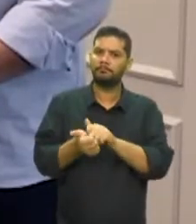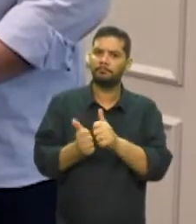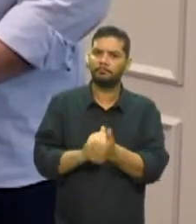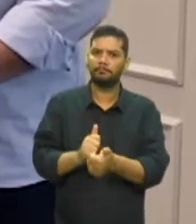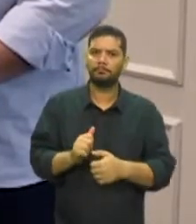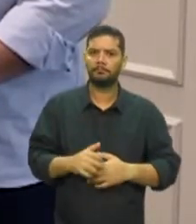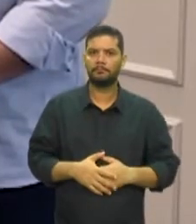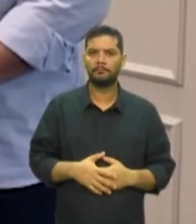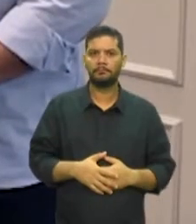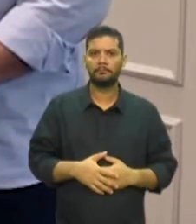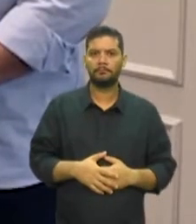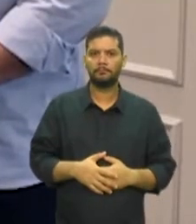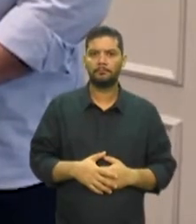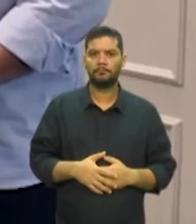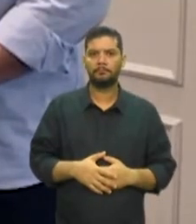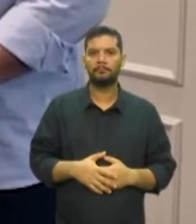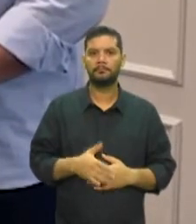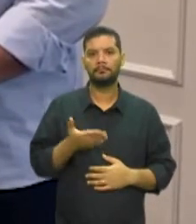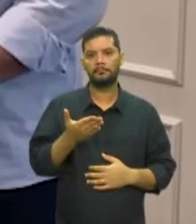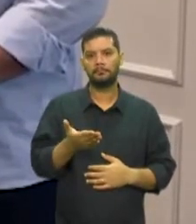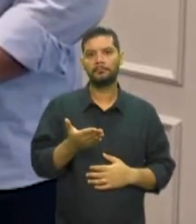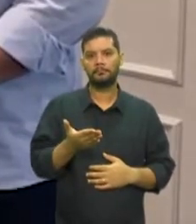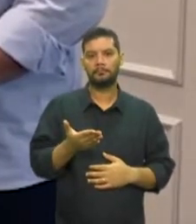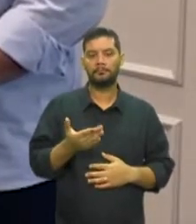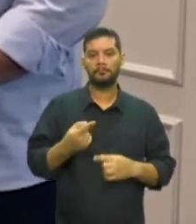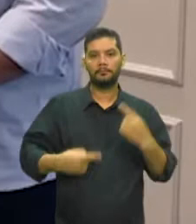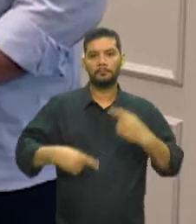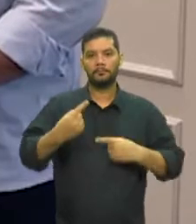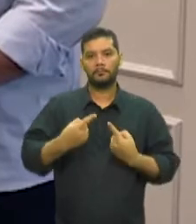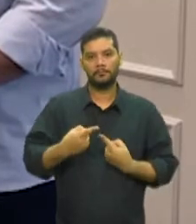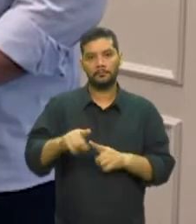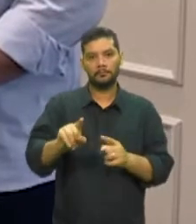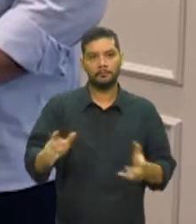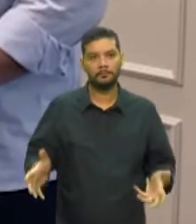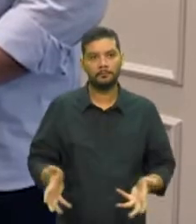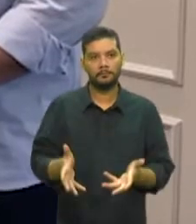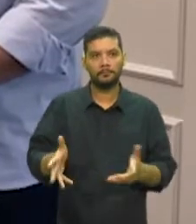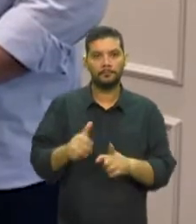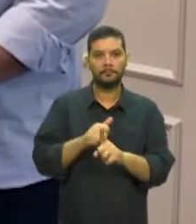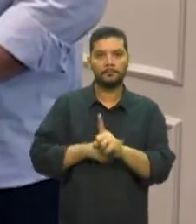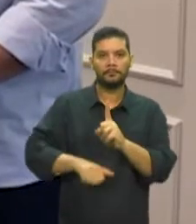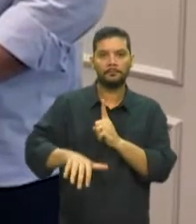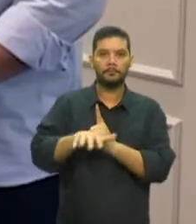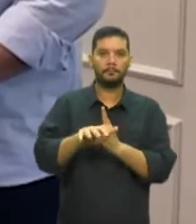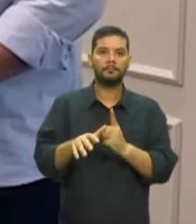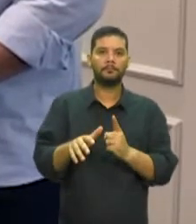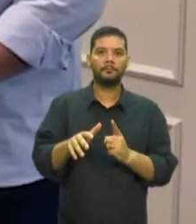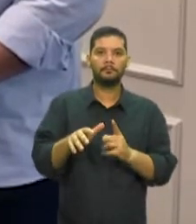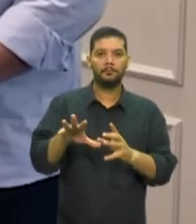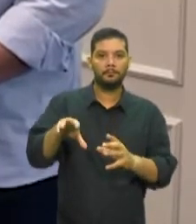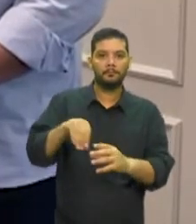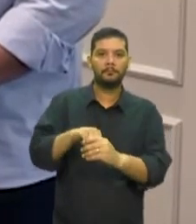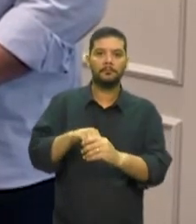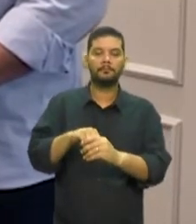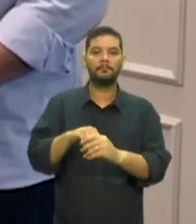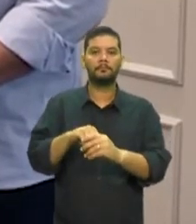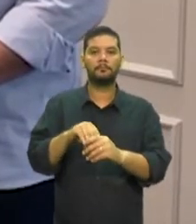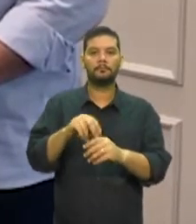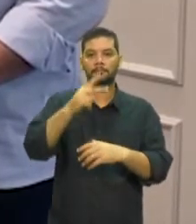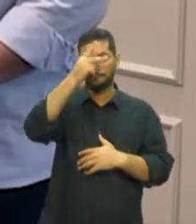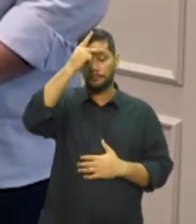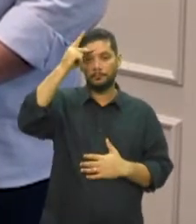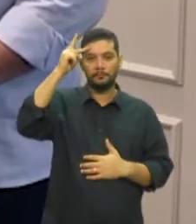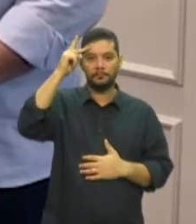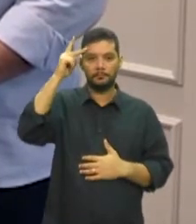uma política de incentivo ao esporte que socializa, que inclui socialmente as pessoas